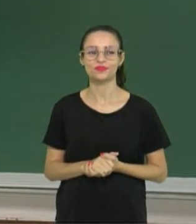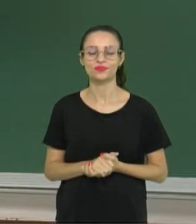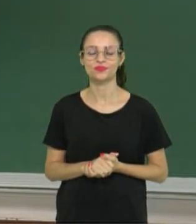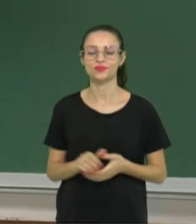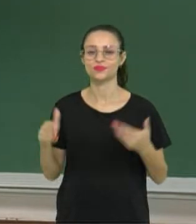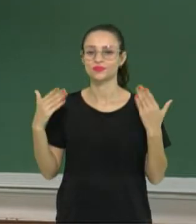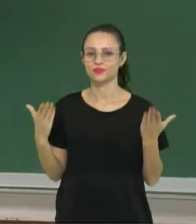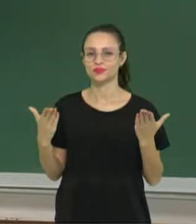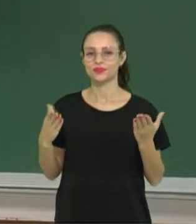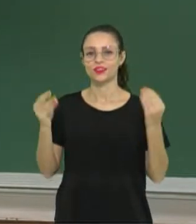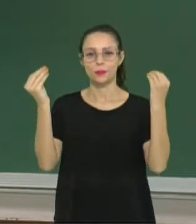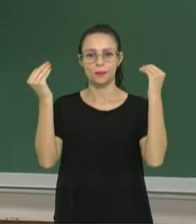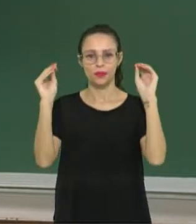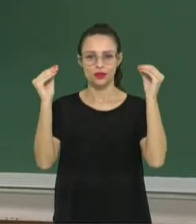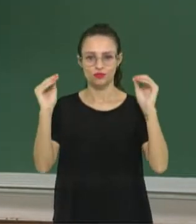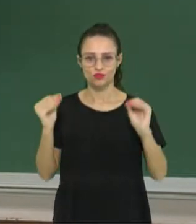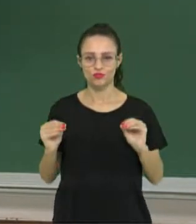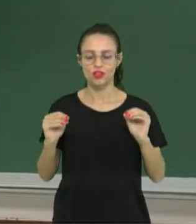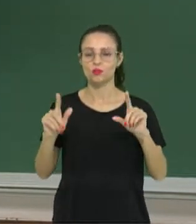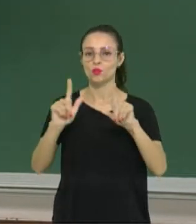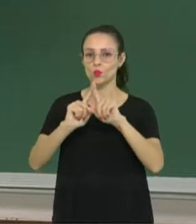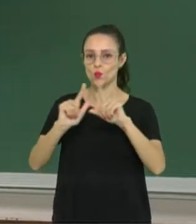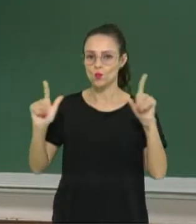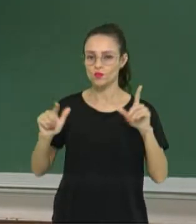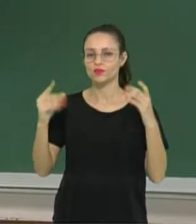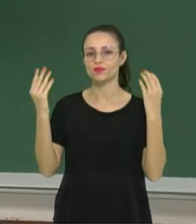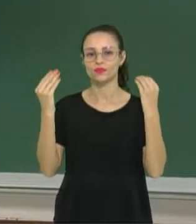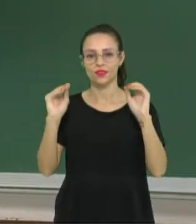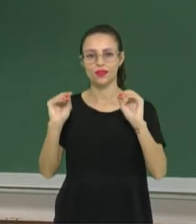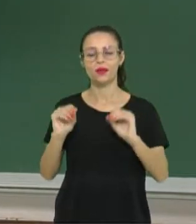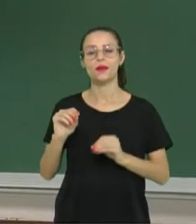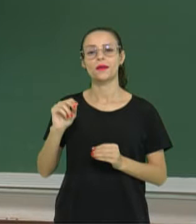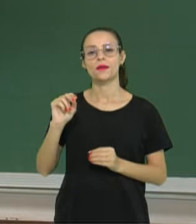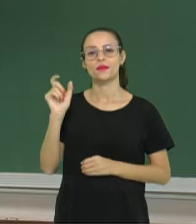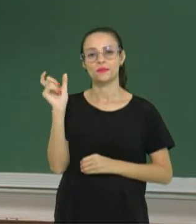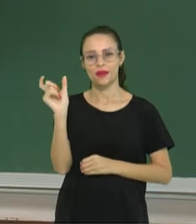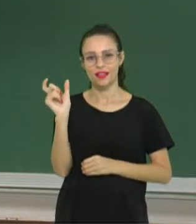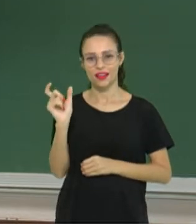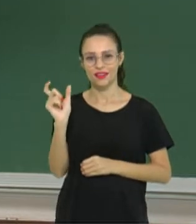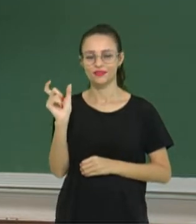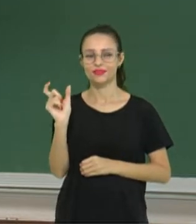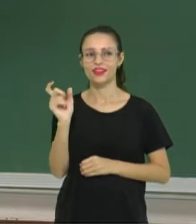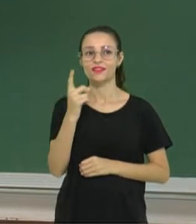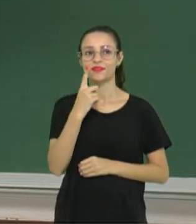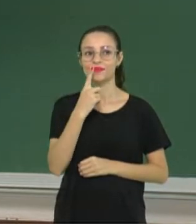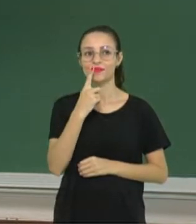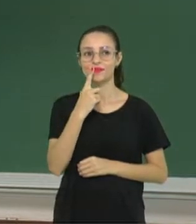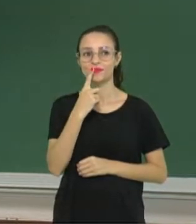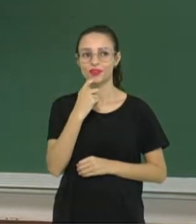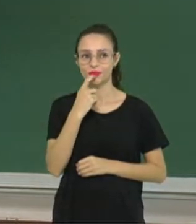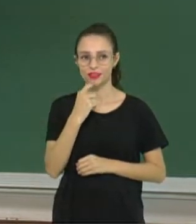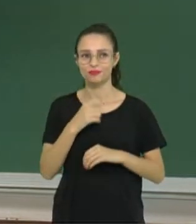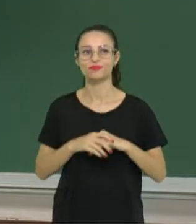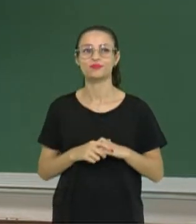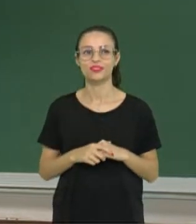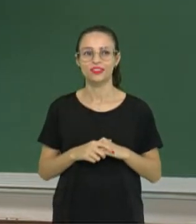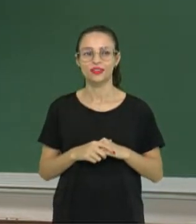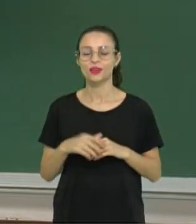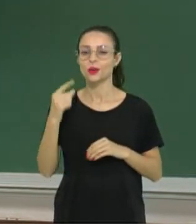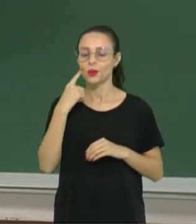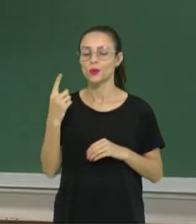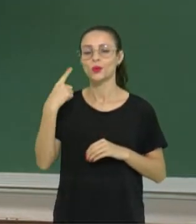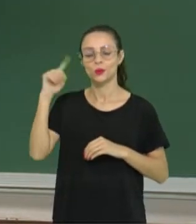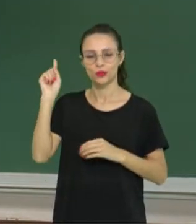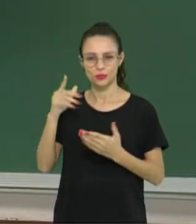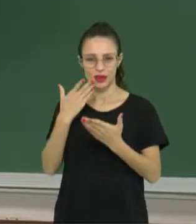Então, vamos preencher os espaços em branco com as palavras que estão em destaque. Lembrando que, nas últimas